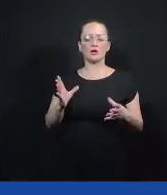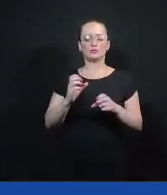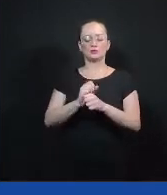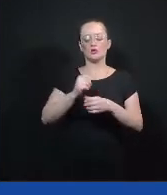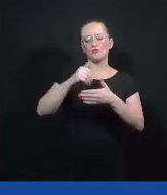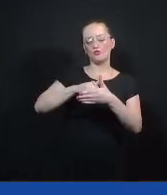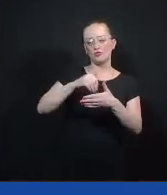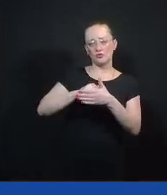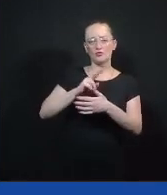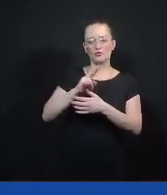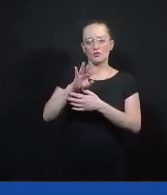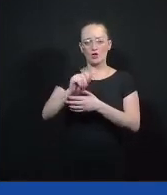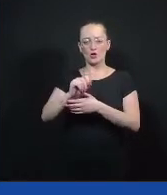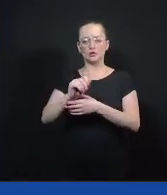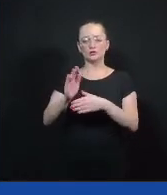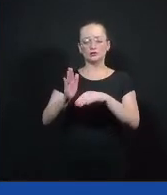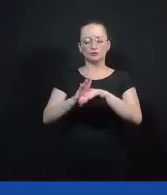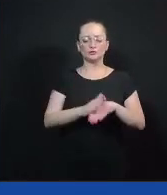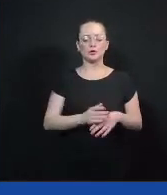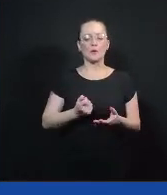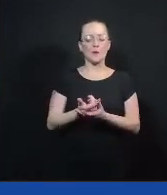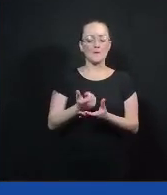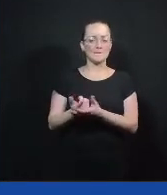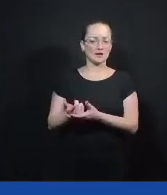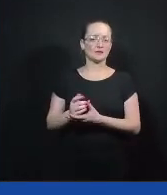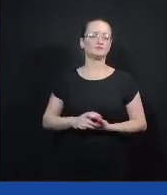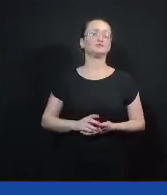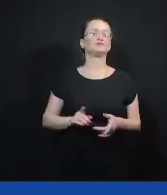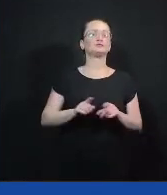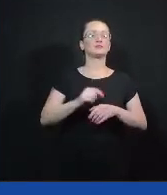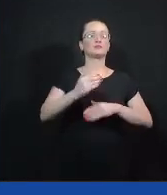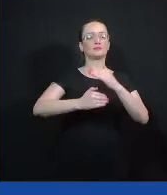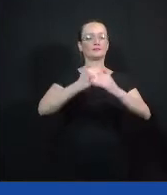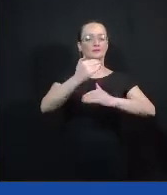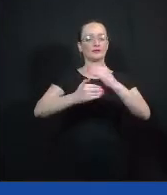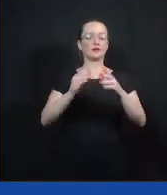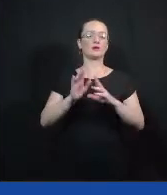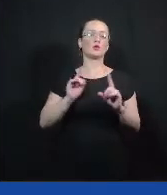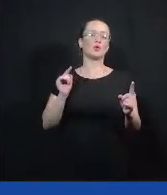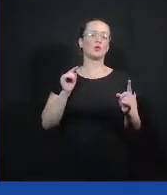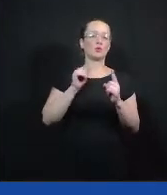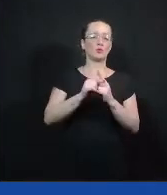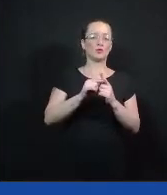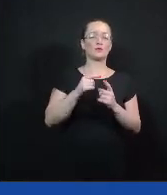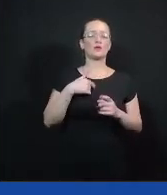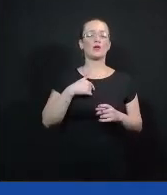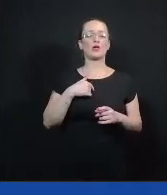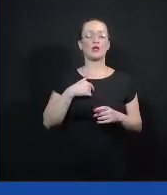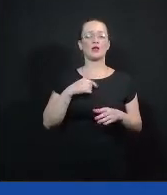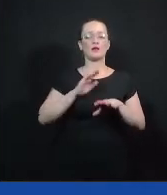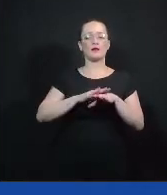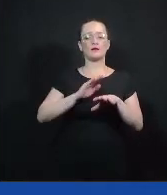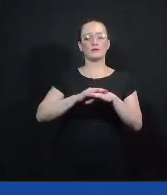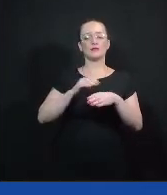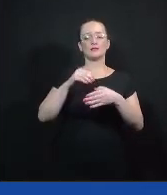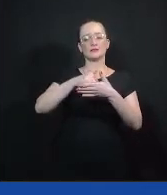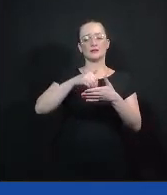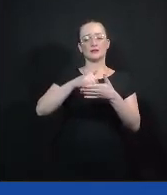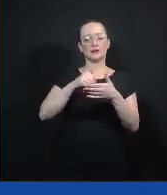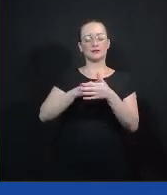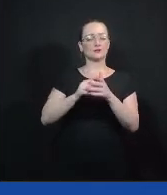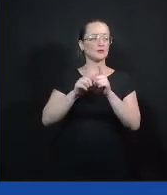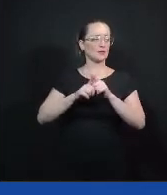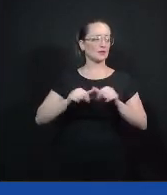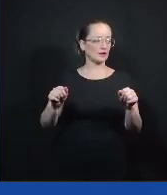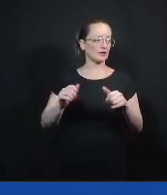voto, coibir a compra de votos. Então, nós já avançamos muito do ponto de vista da realização de eleições limpas, de eleições livres, de